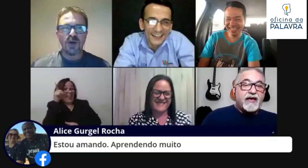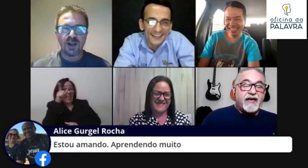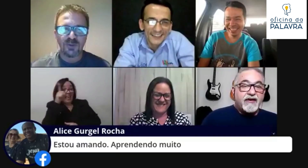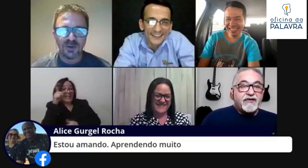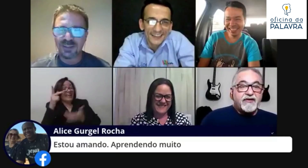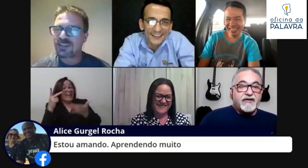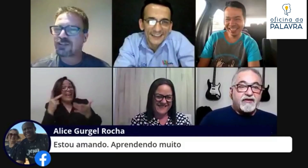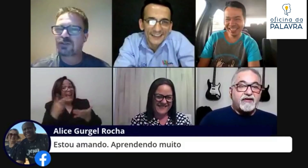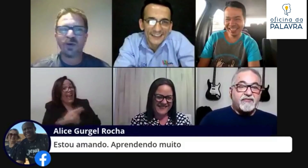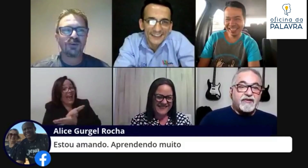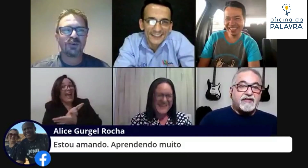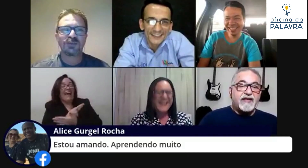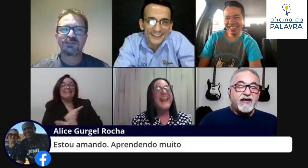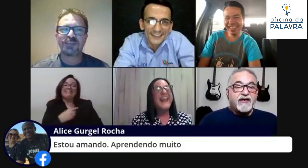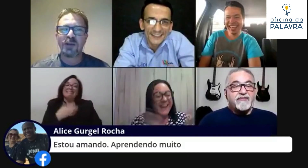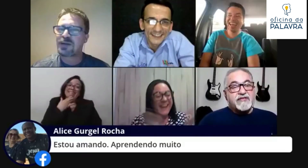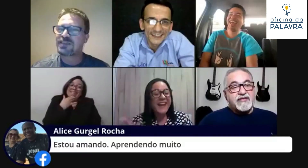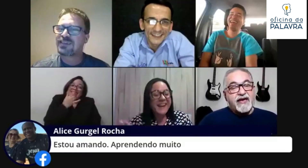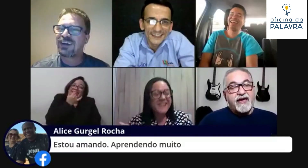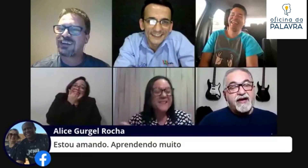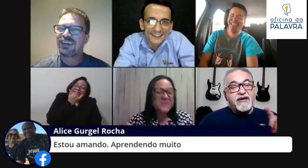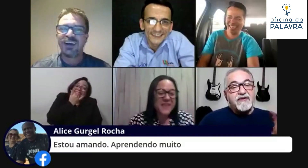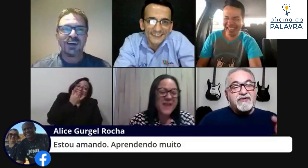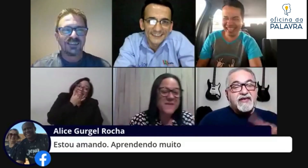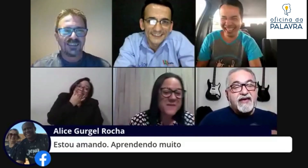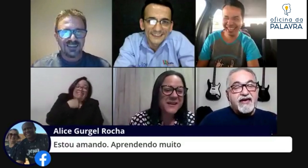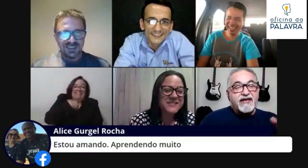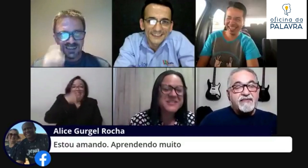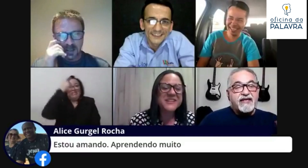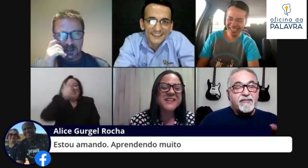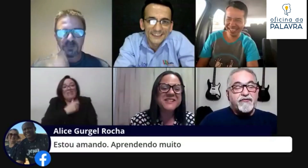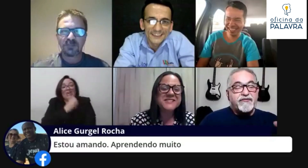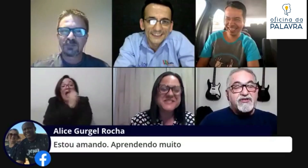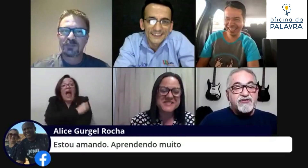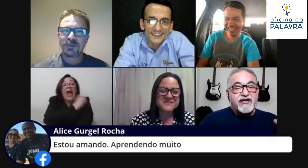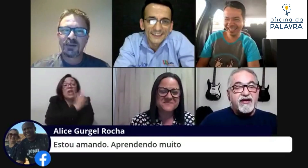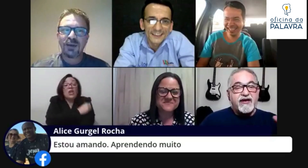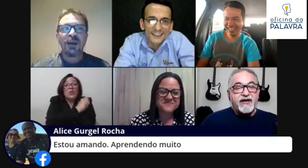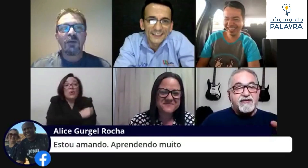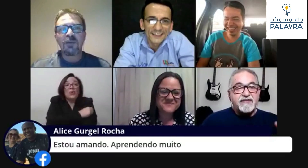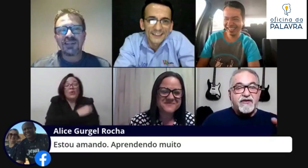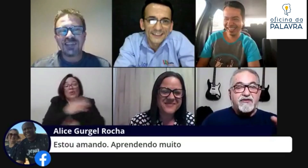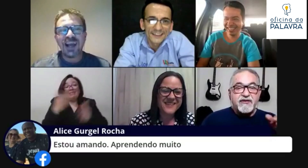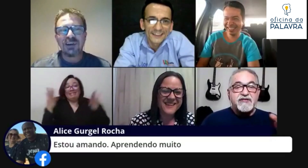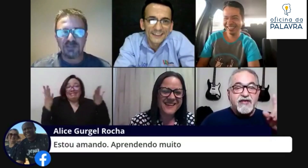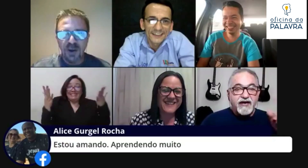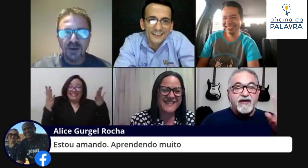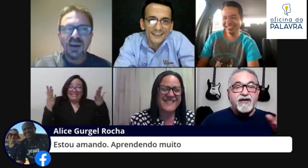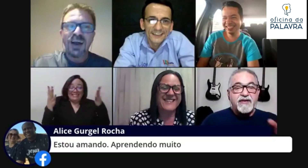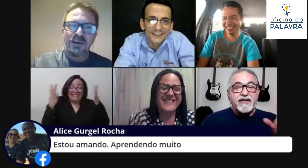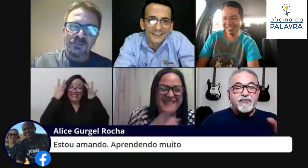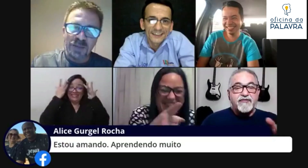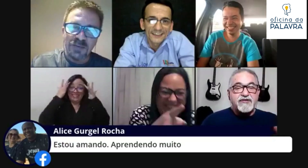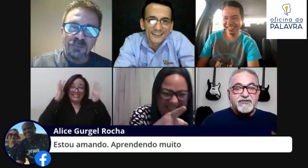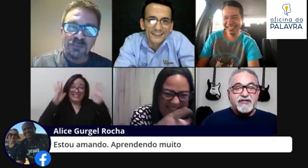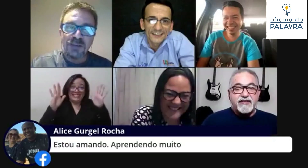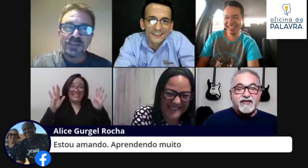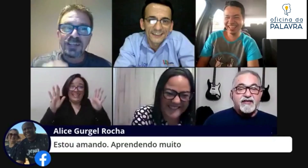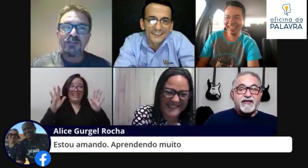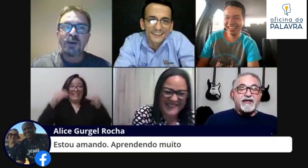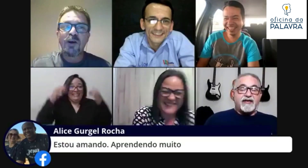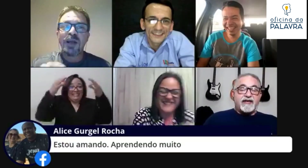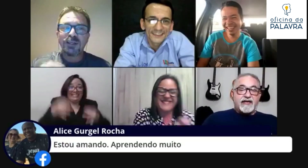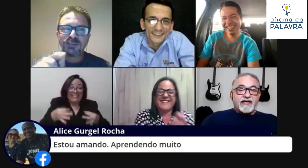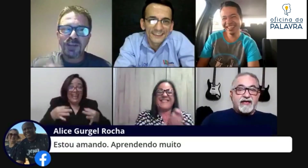Ainda sou um aluno, Você ia reclamar da professora, hein, Leclerc? Você falou isso, ia reclamar da professora.